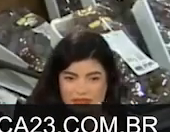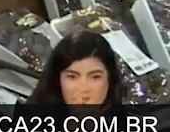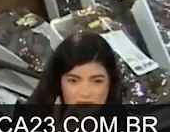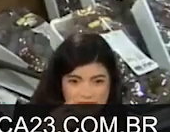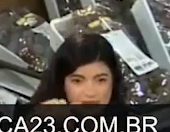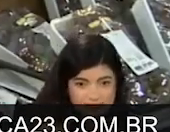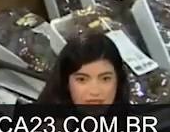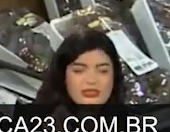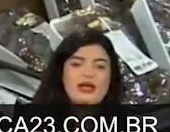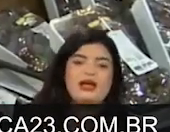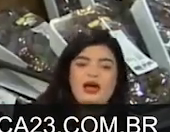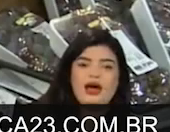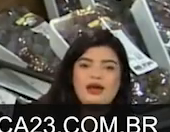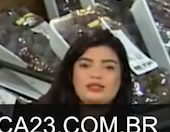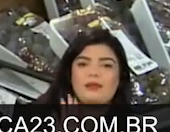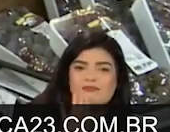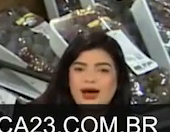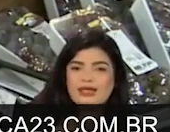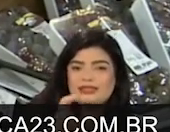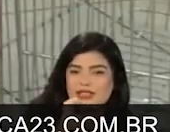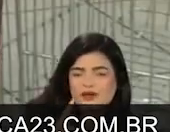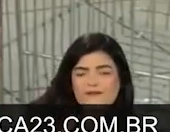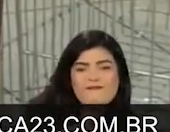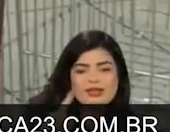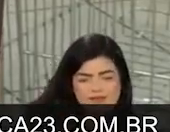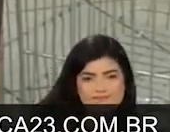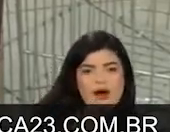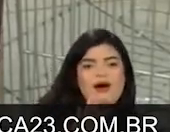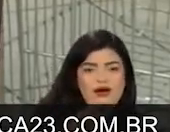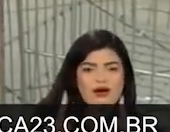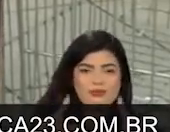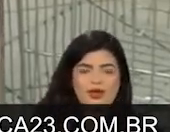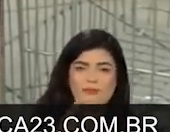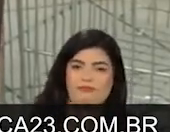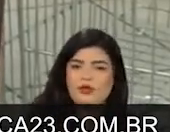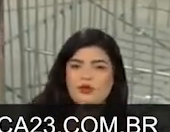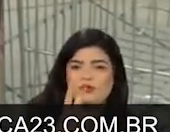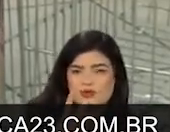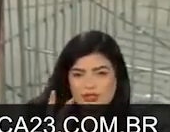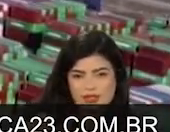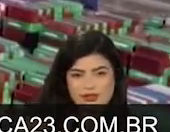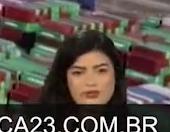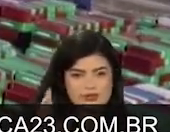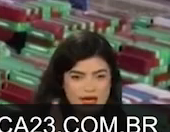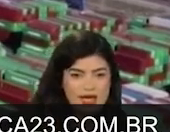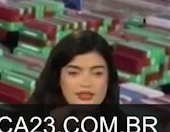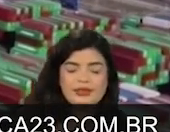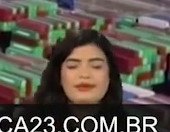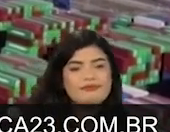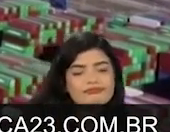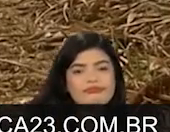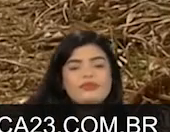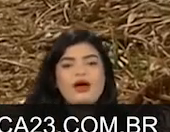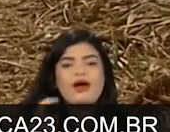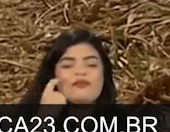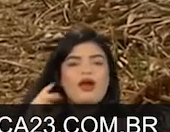R$ 6.647, mais de 5 vezes o mínimo atual, de R$ 1.212. Economia internacional